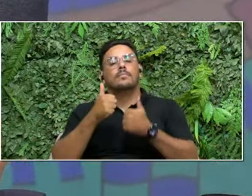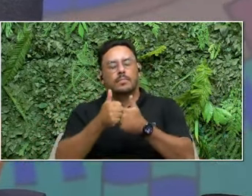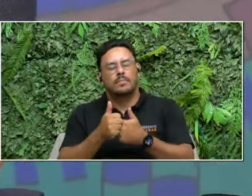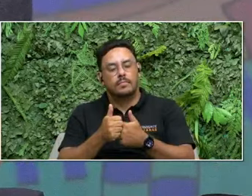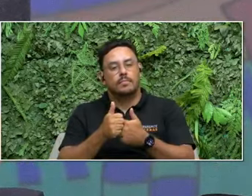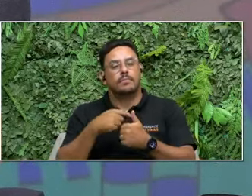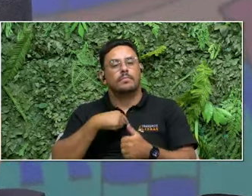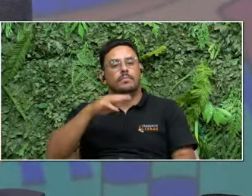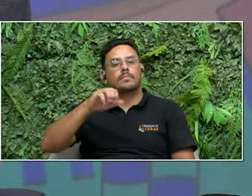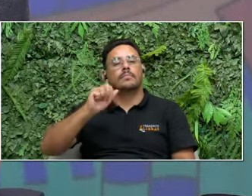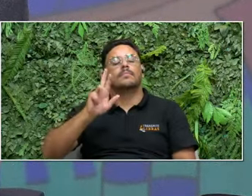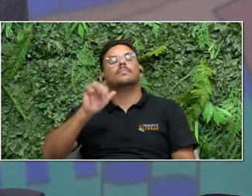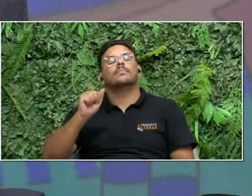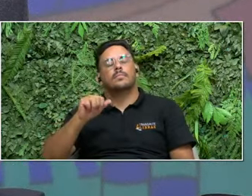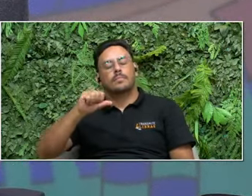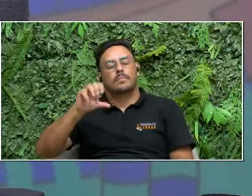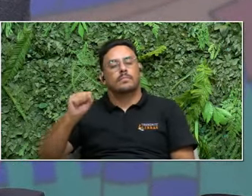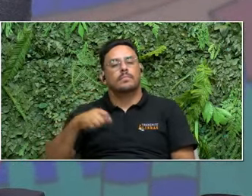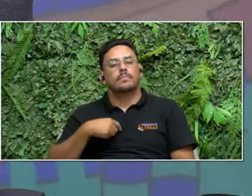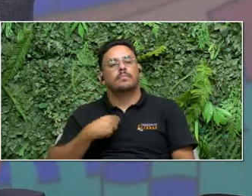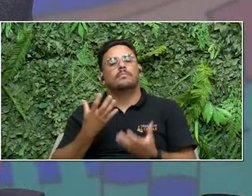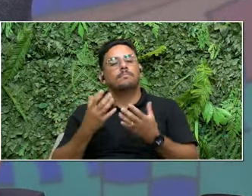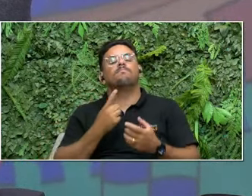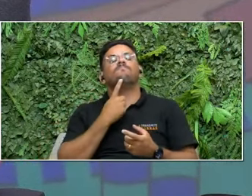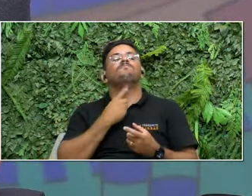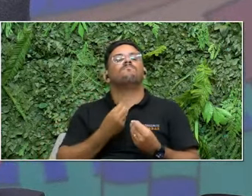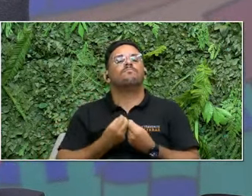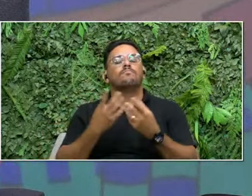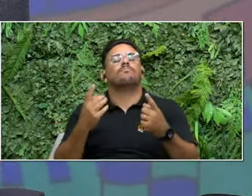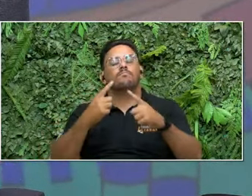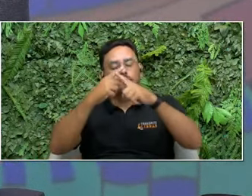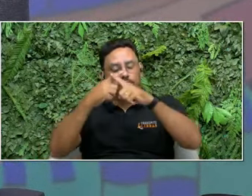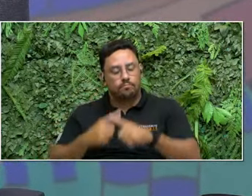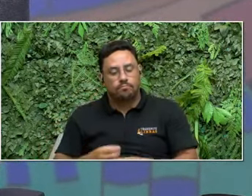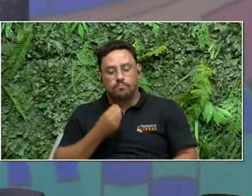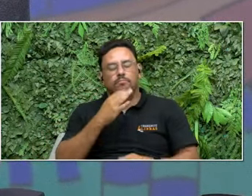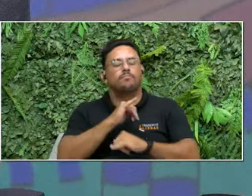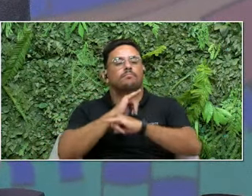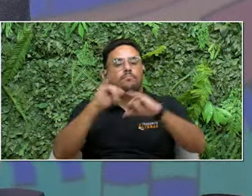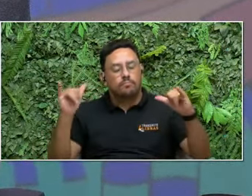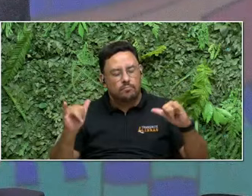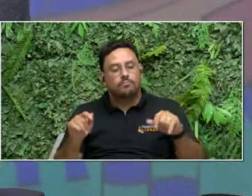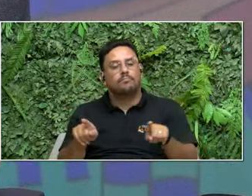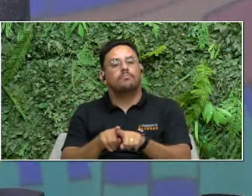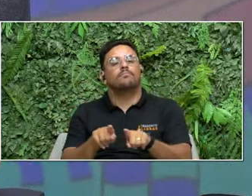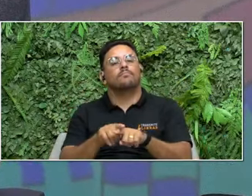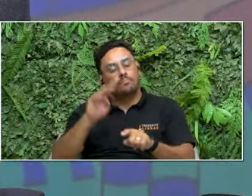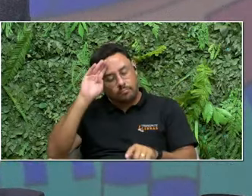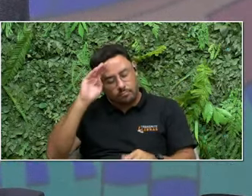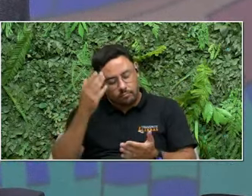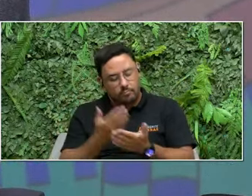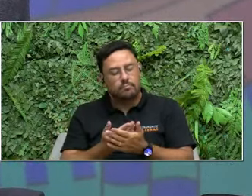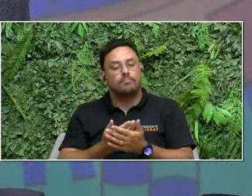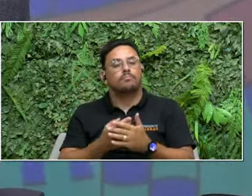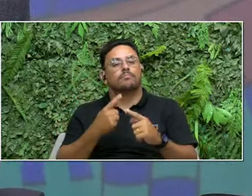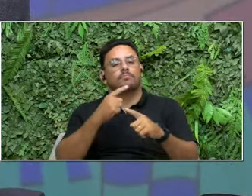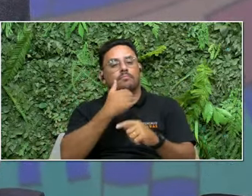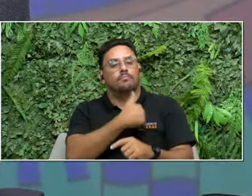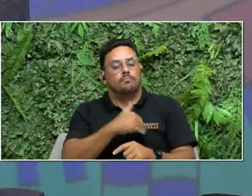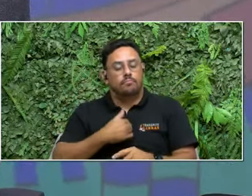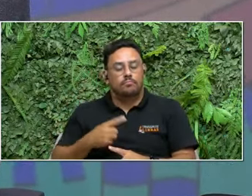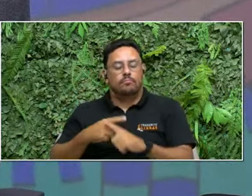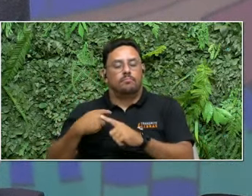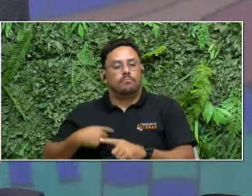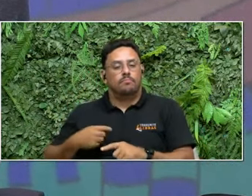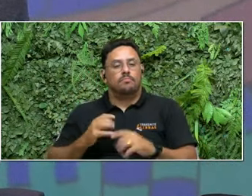a 8 des bsico para todos bo transmissão se um clssico bola